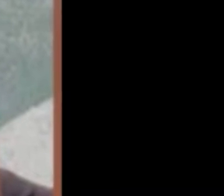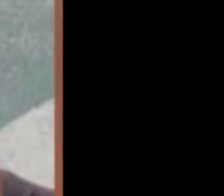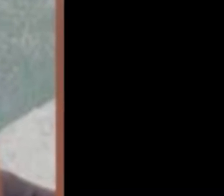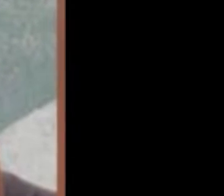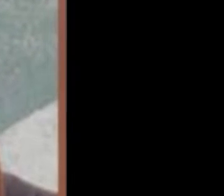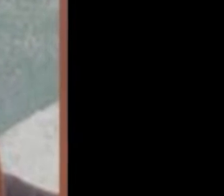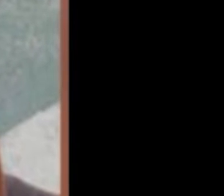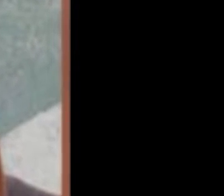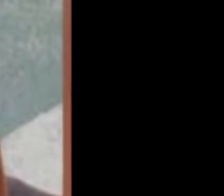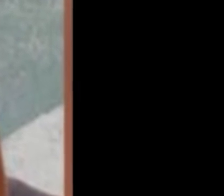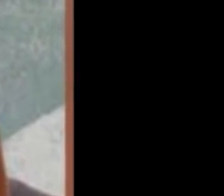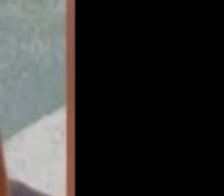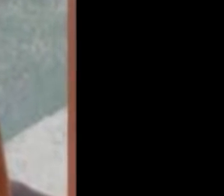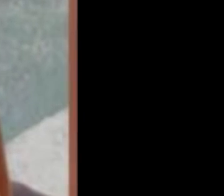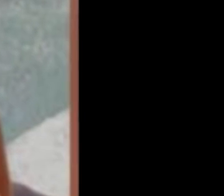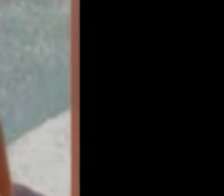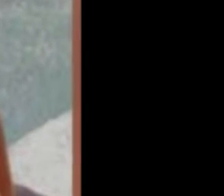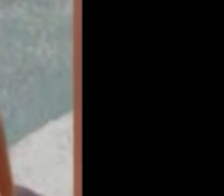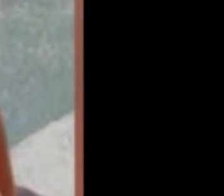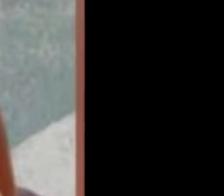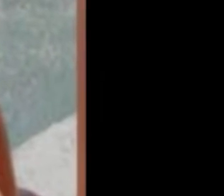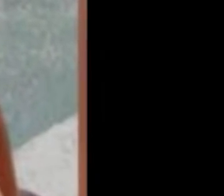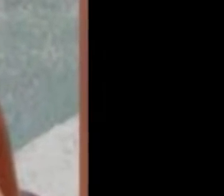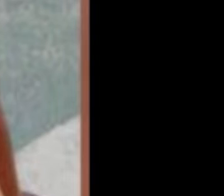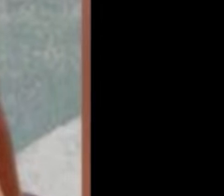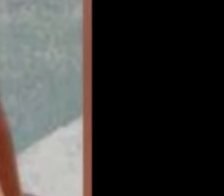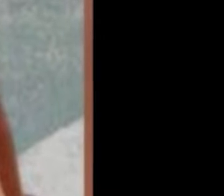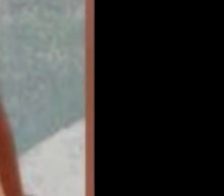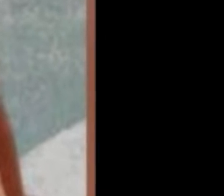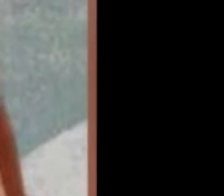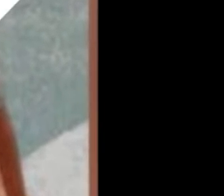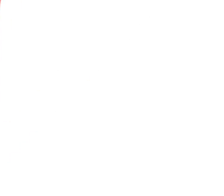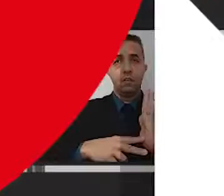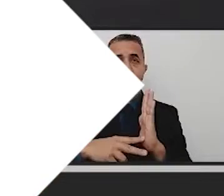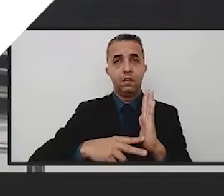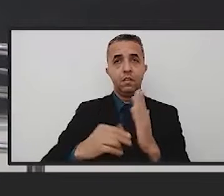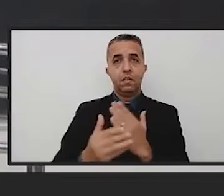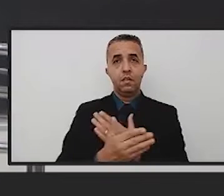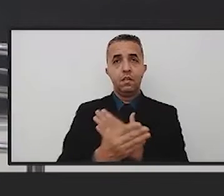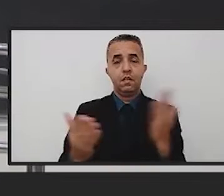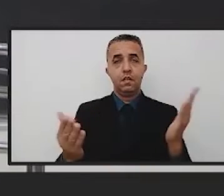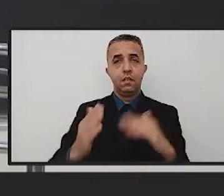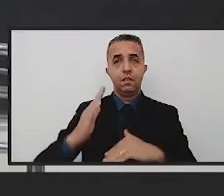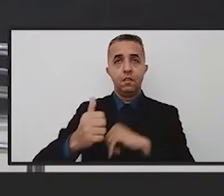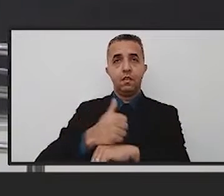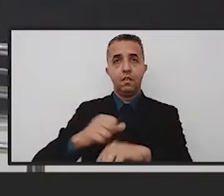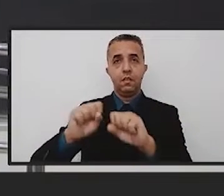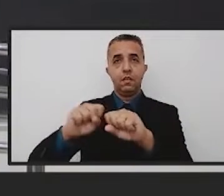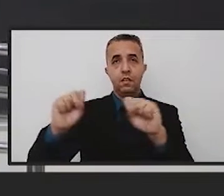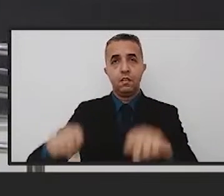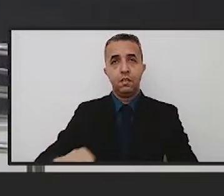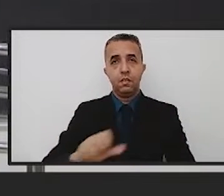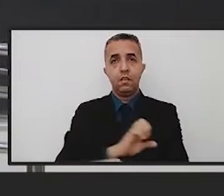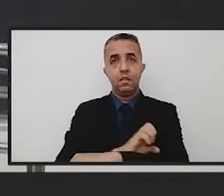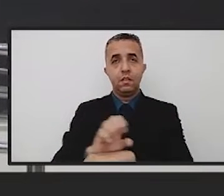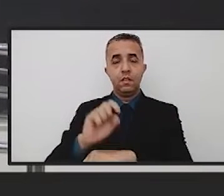dele, Janaína Sá, mandou o agente sacar a arma e atirar nas pessoas. A morte do agente do sistema